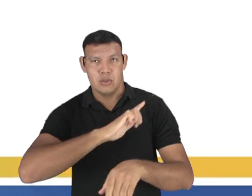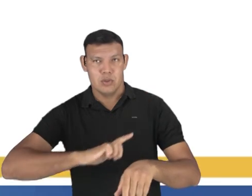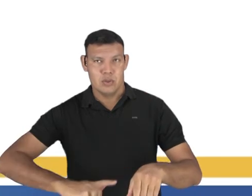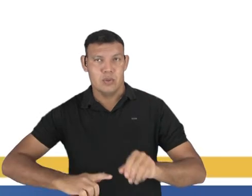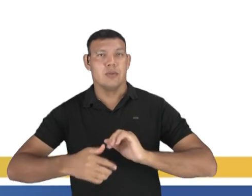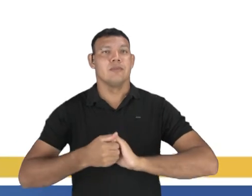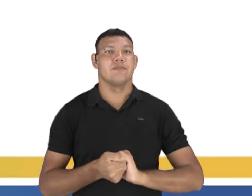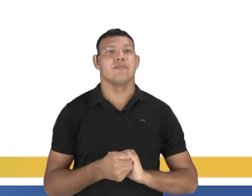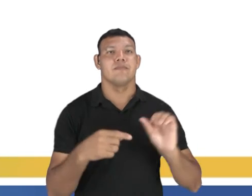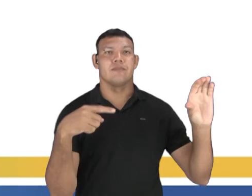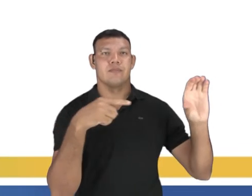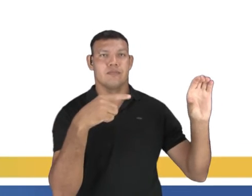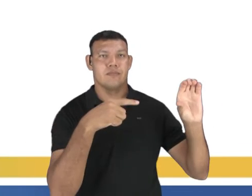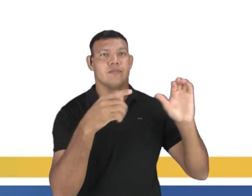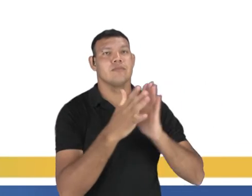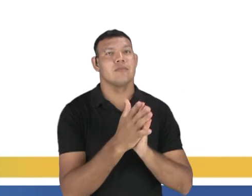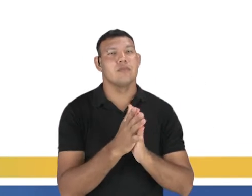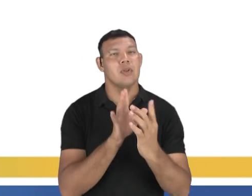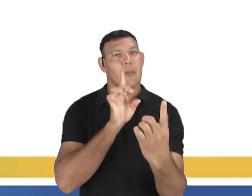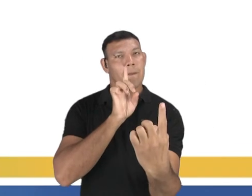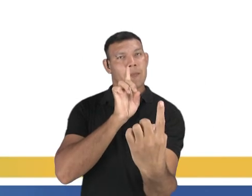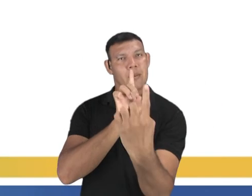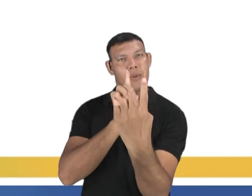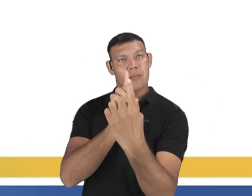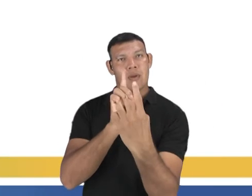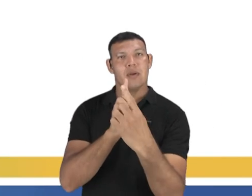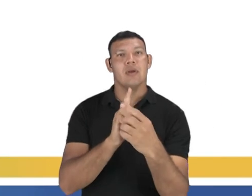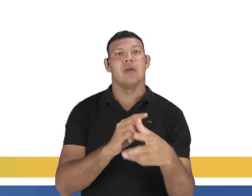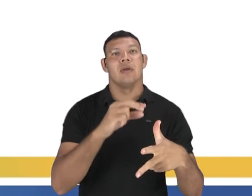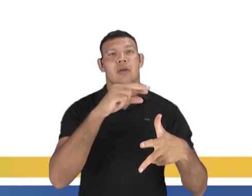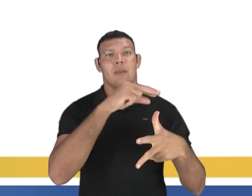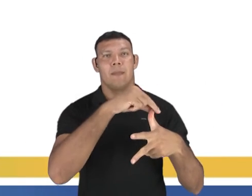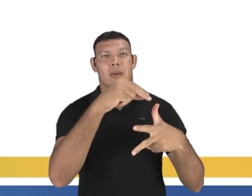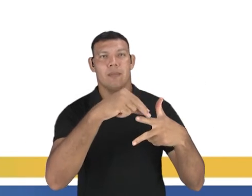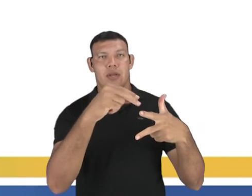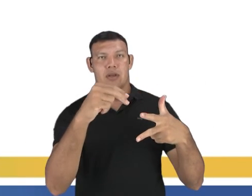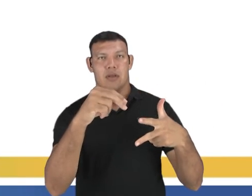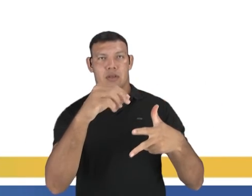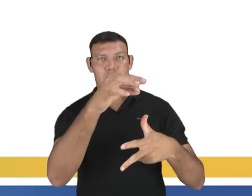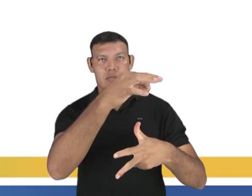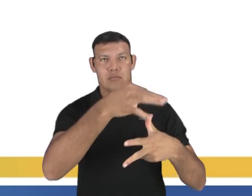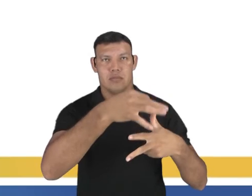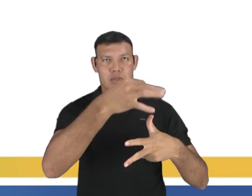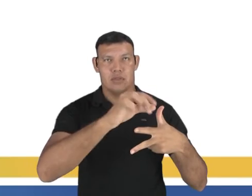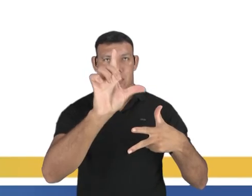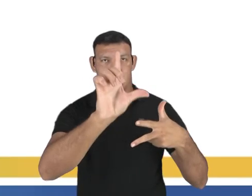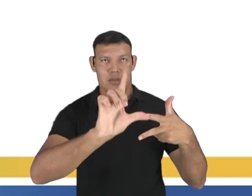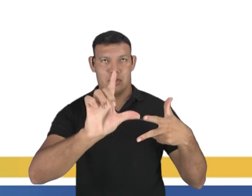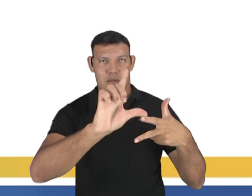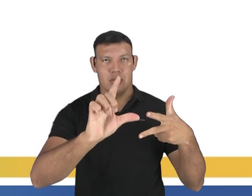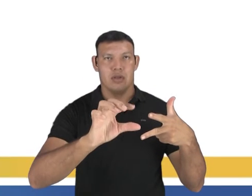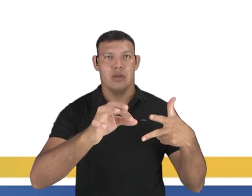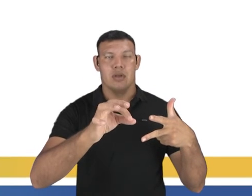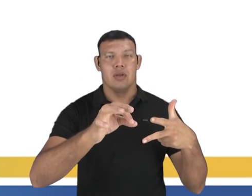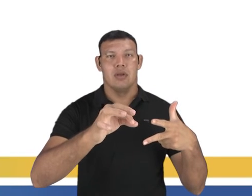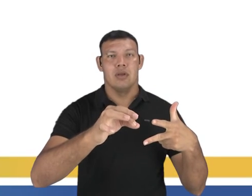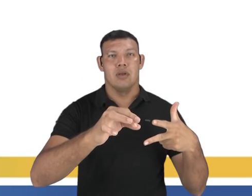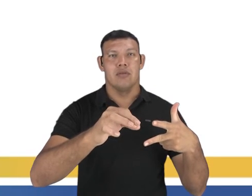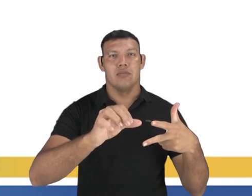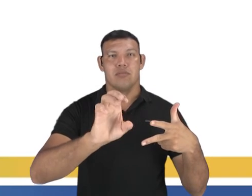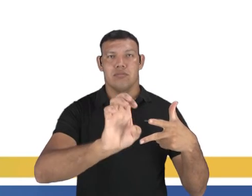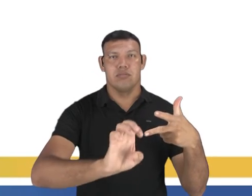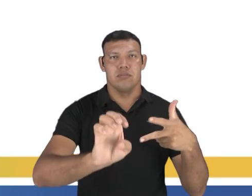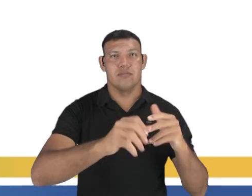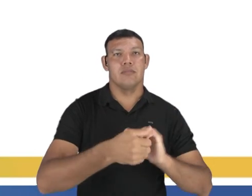Alternativa C. Interlocução entre os poderes governamentais. E alternativa D. Eleição de